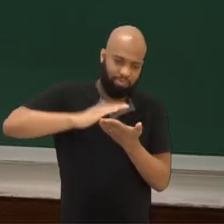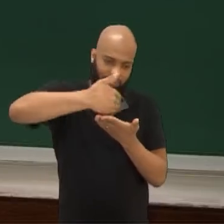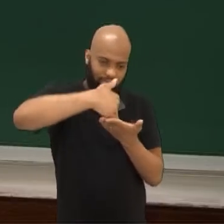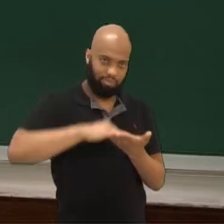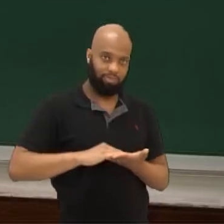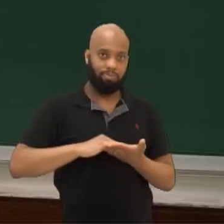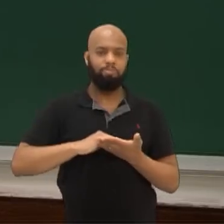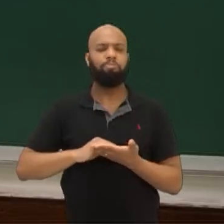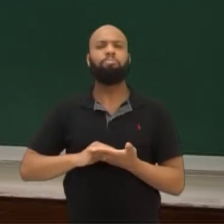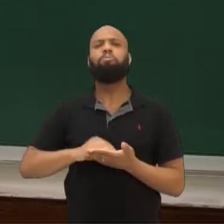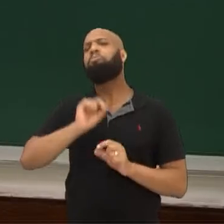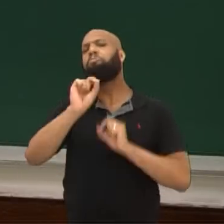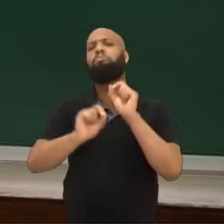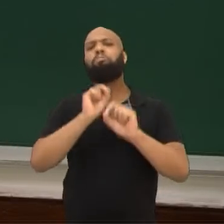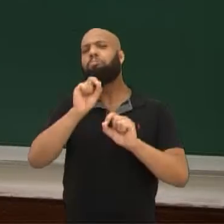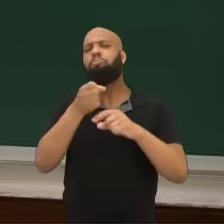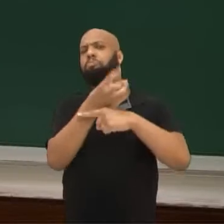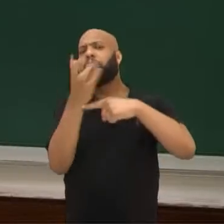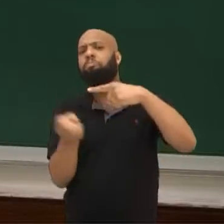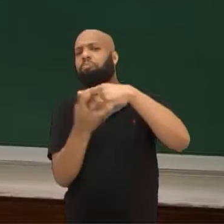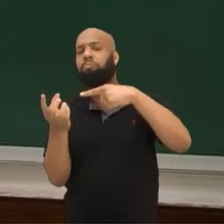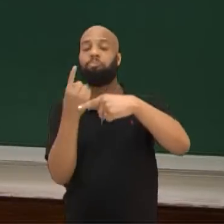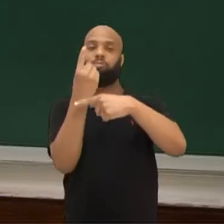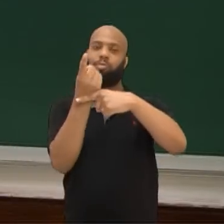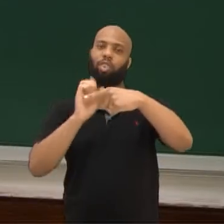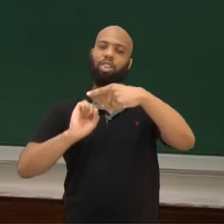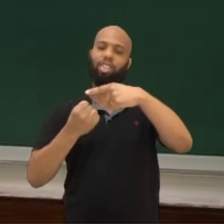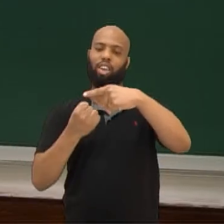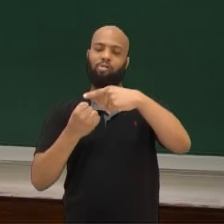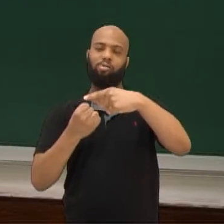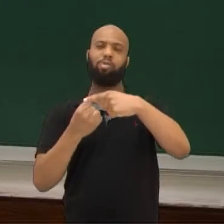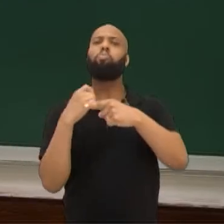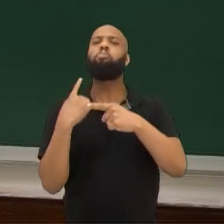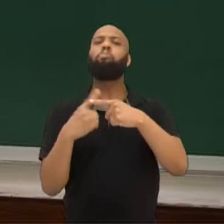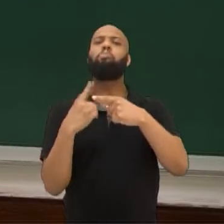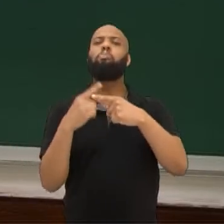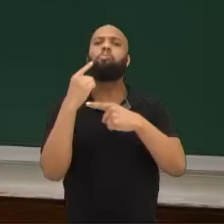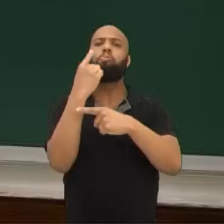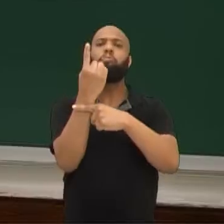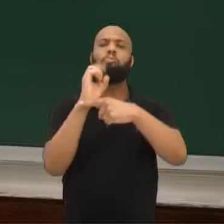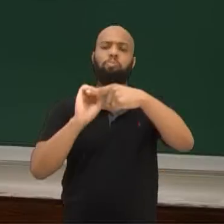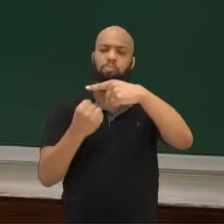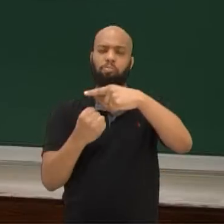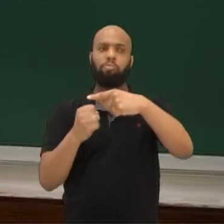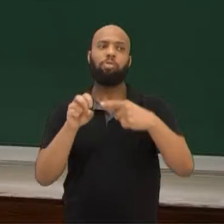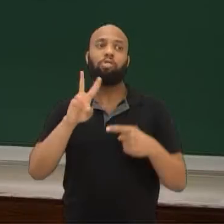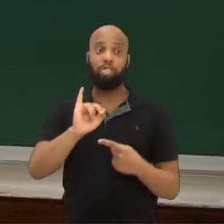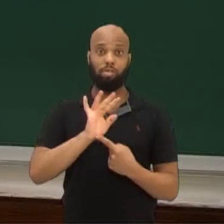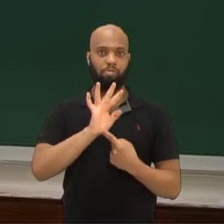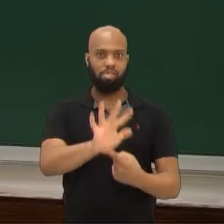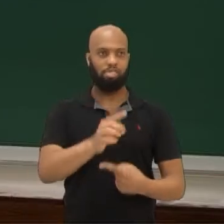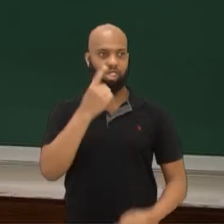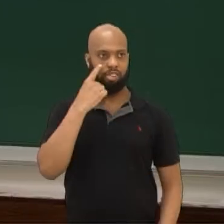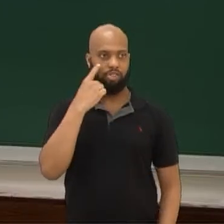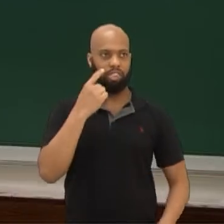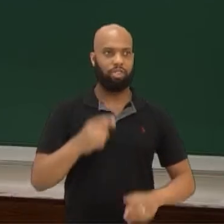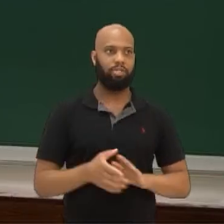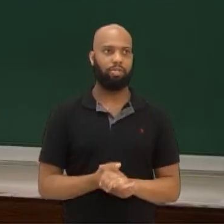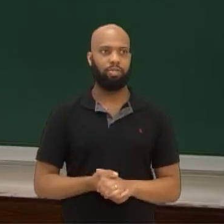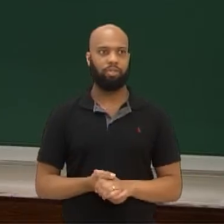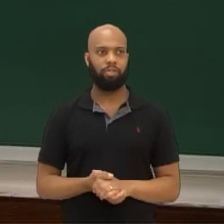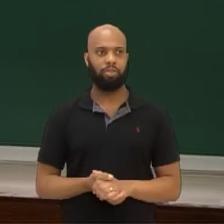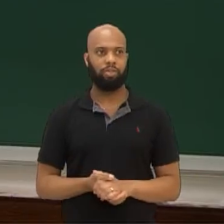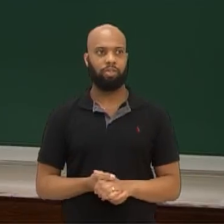representa 1/8 da volta completa. Por que ele representa 1/8 da volta completa? A prof vai abrir para vocês aqui como